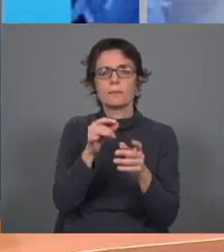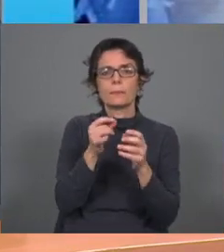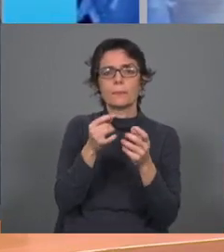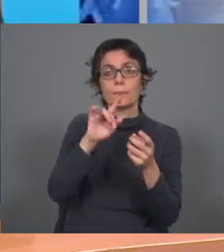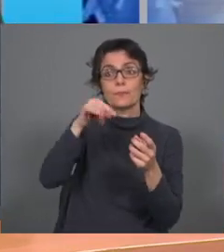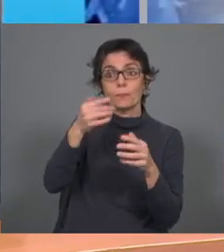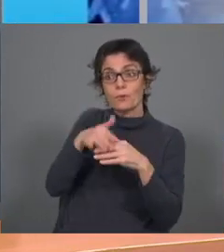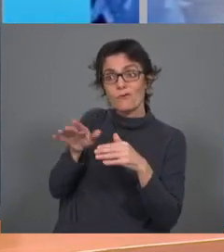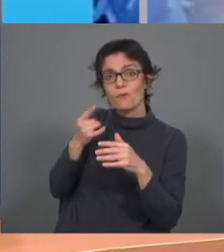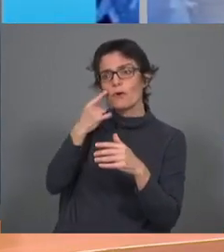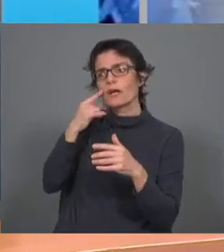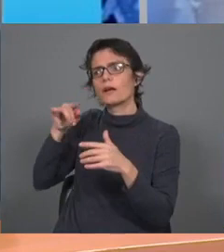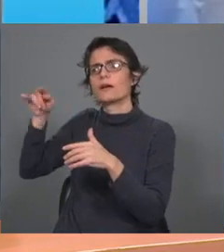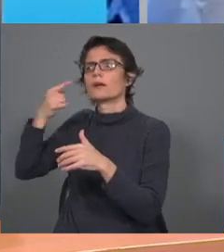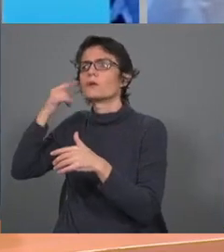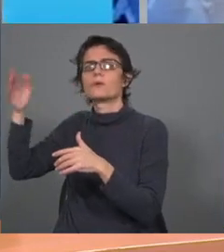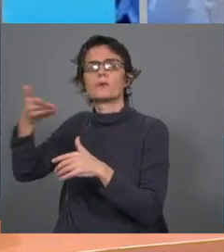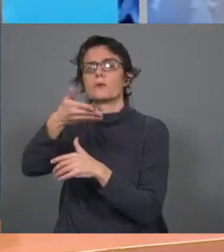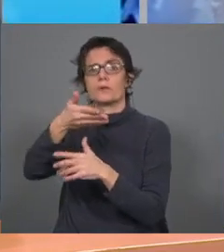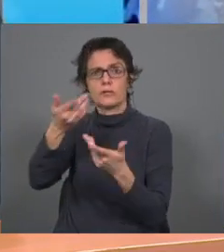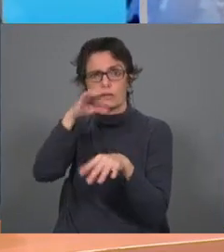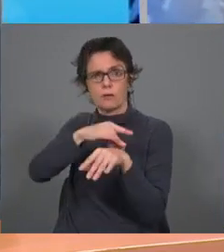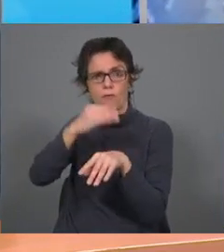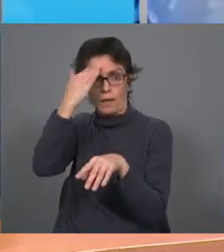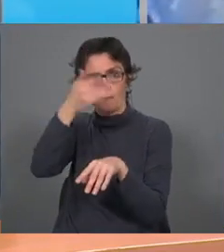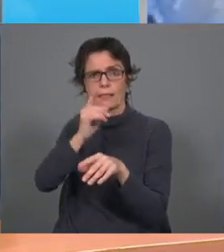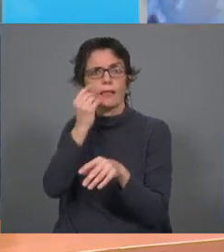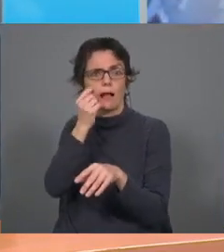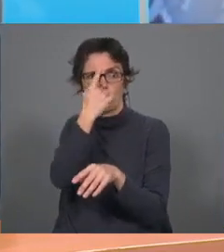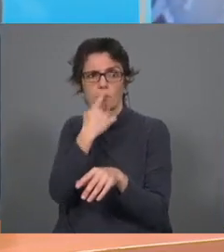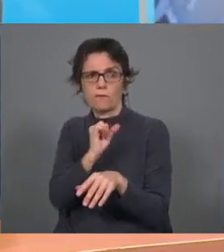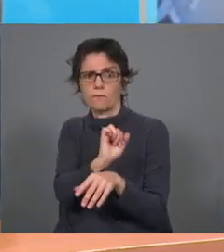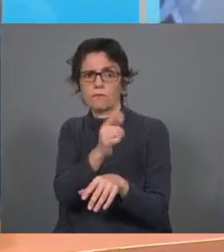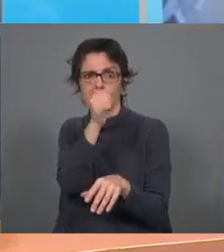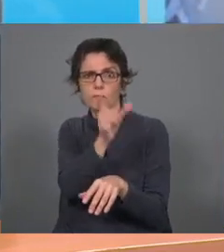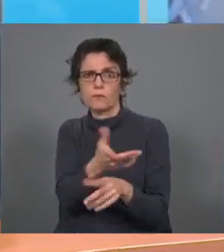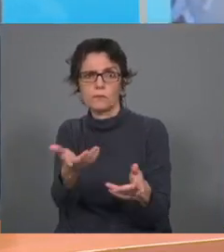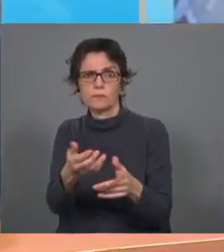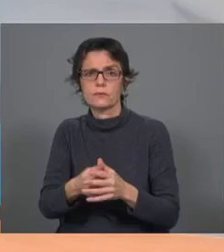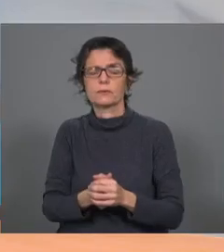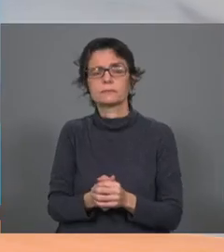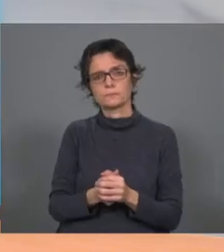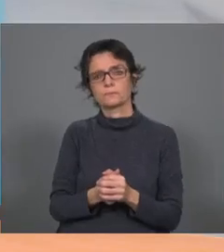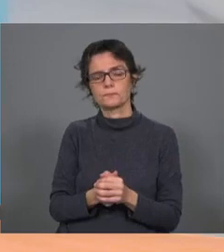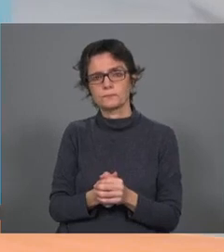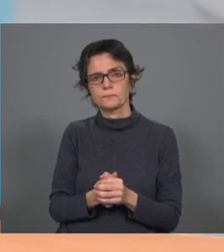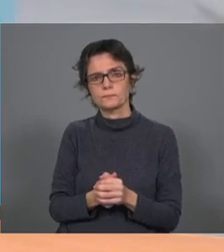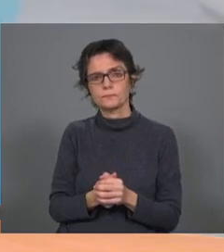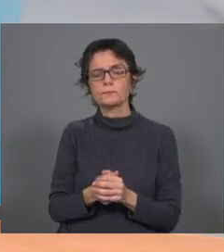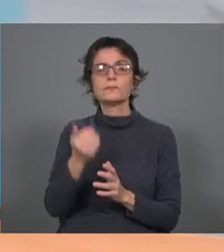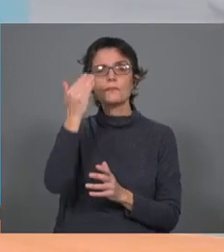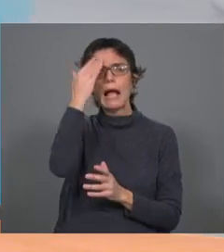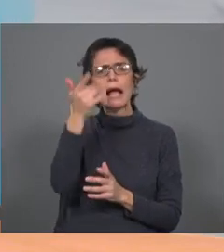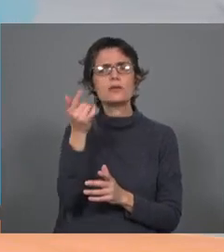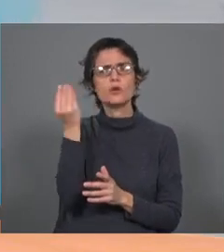e também lhes dar a conhecer estas pessoas, digamos, diferentes. É muito estruturante para um jovem que tem a vida